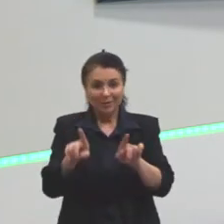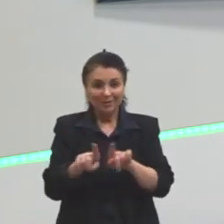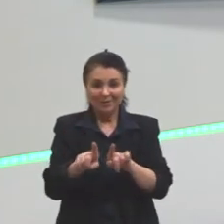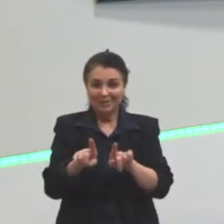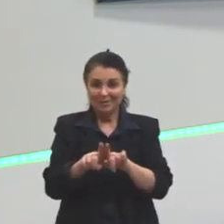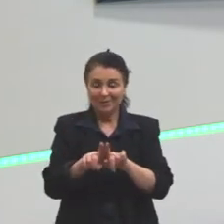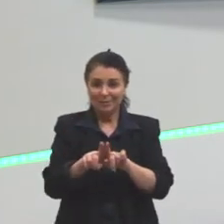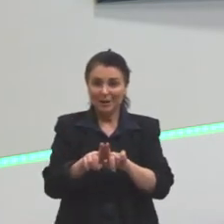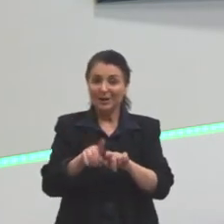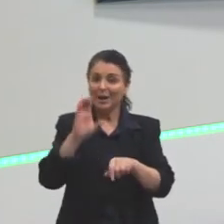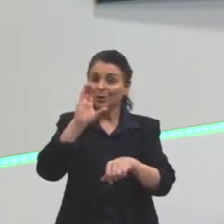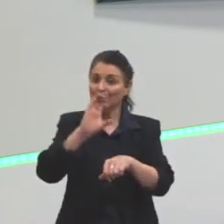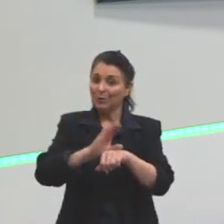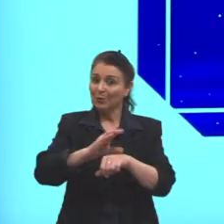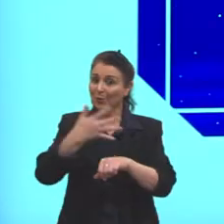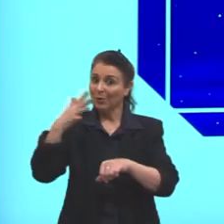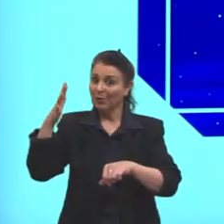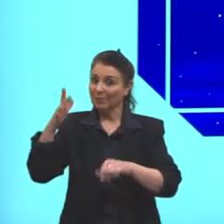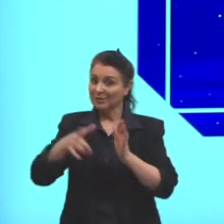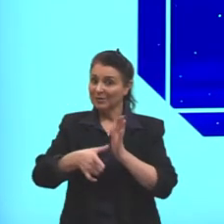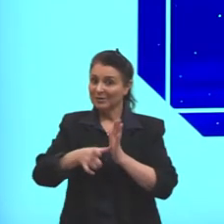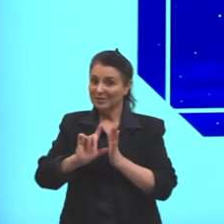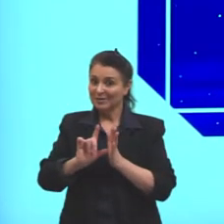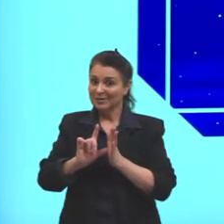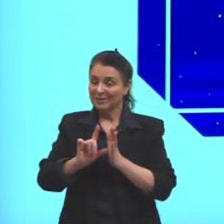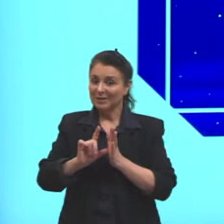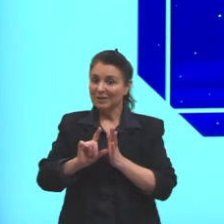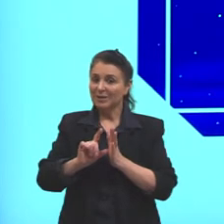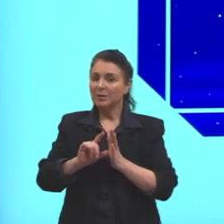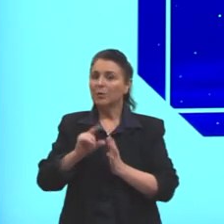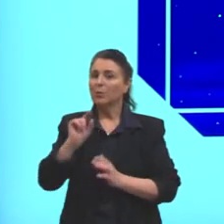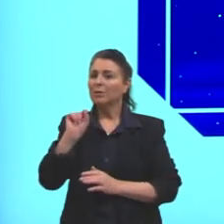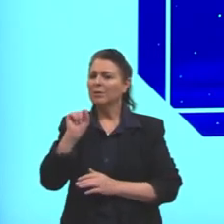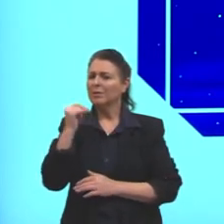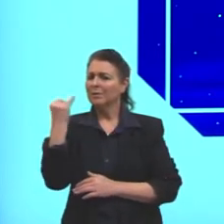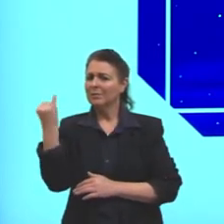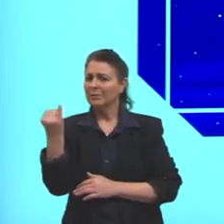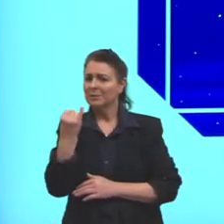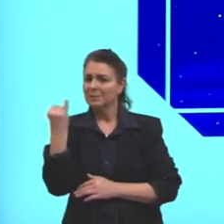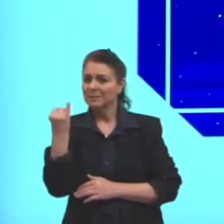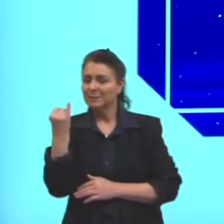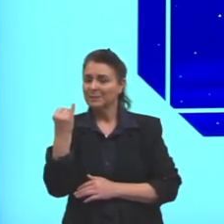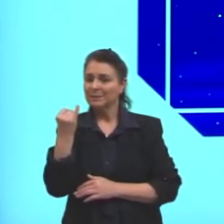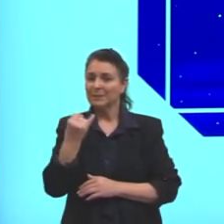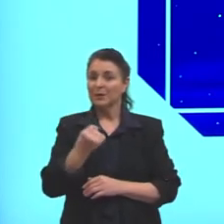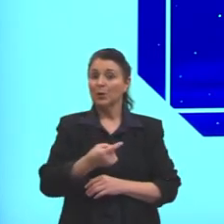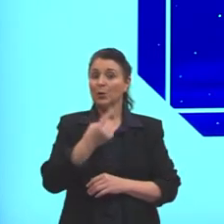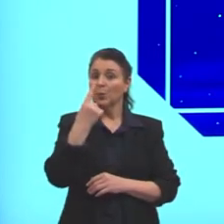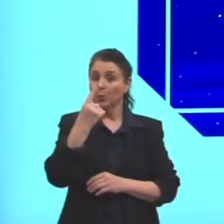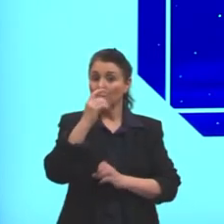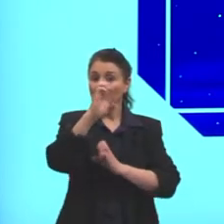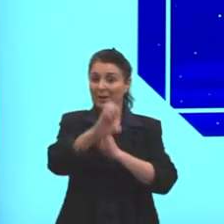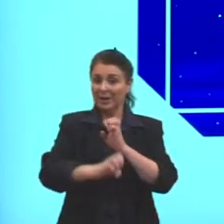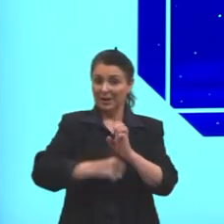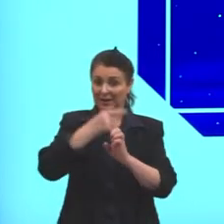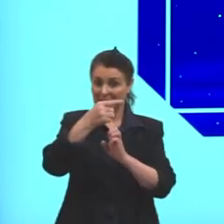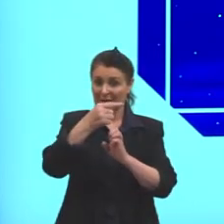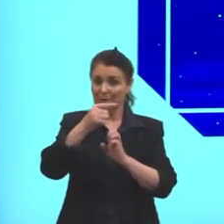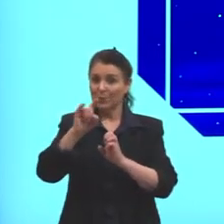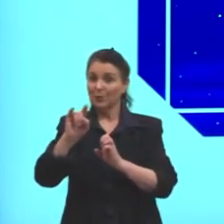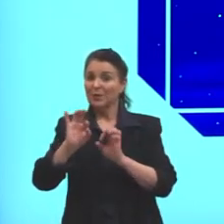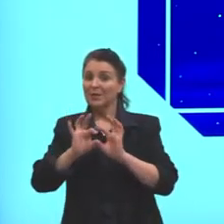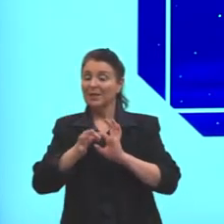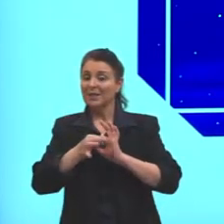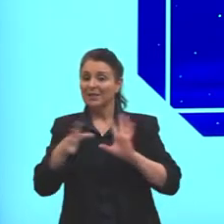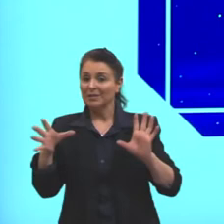a do cobre que a gente fez antes porque o que é importante para a gente é o que um elétron livre aqui e é esse o último